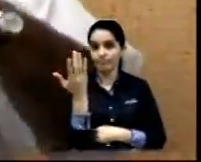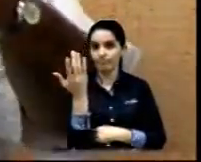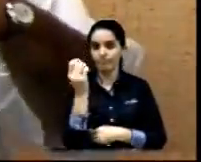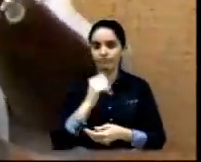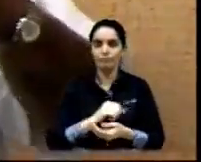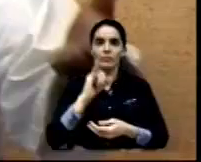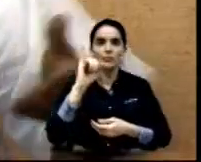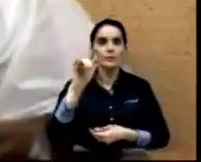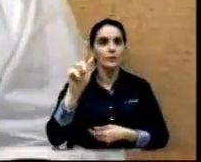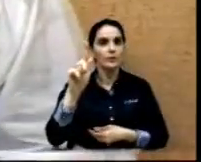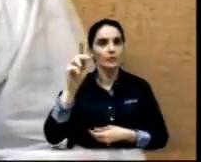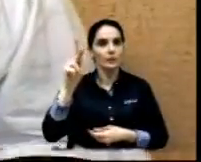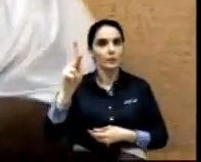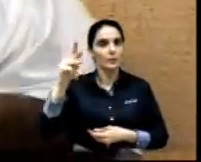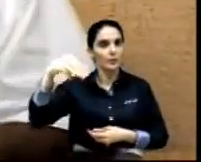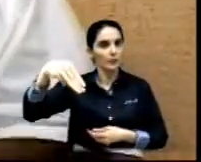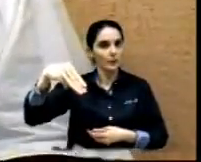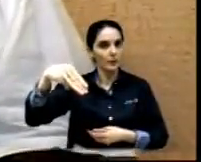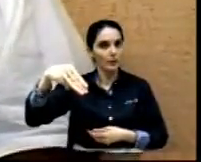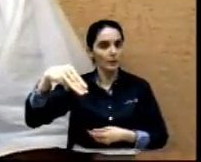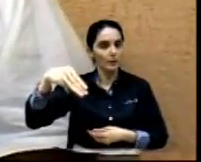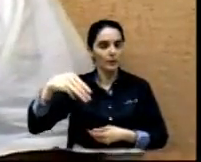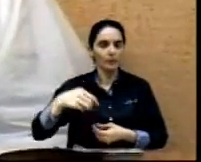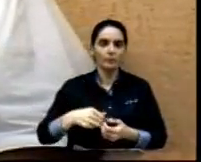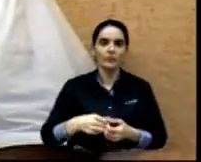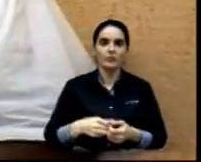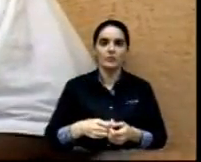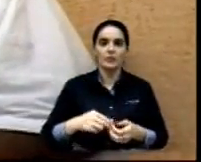vale para renovação de contrato, não é o caso.